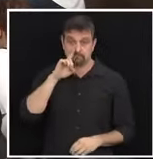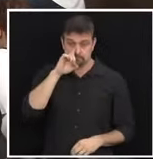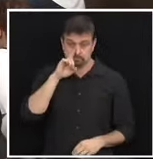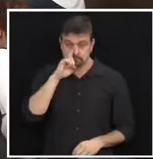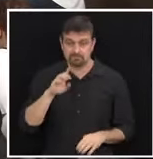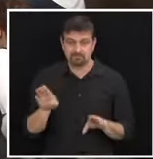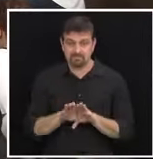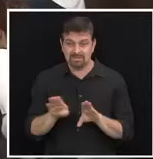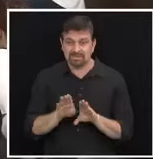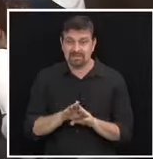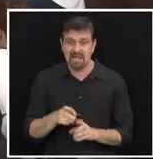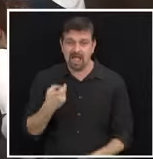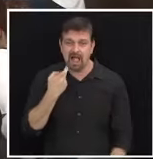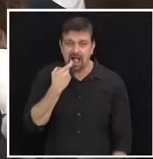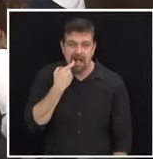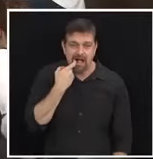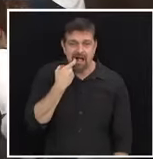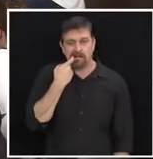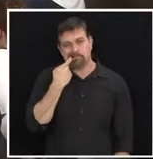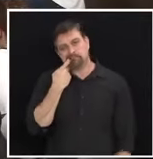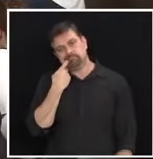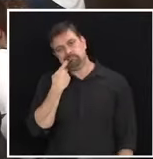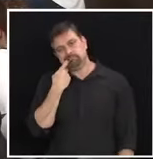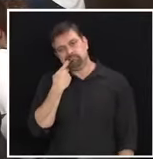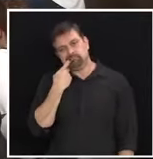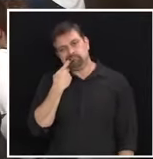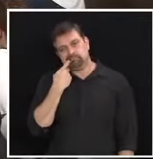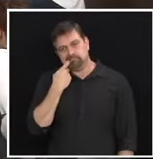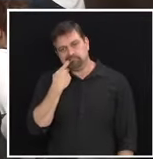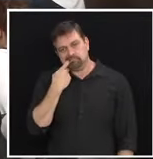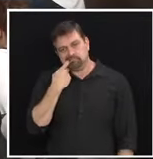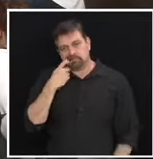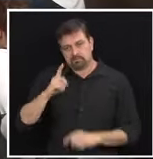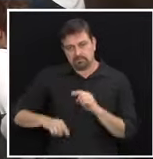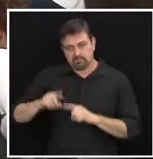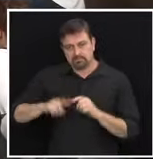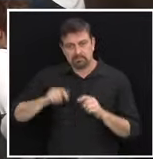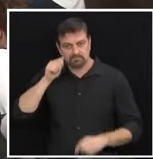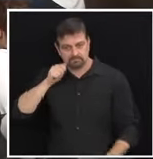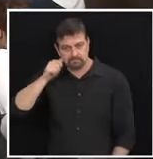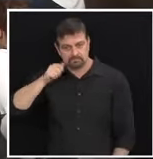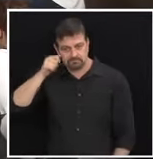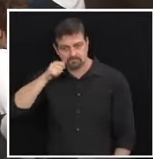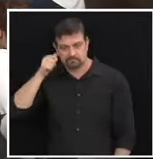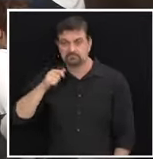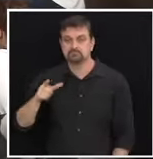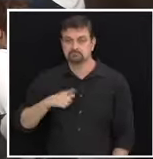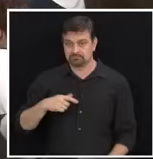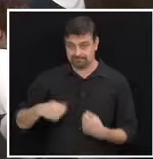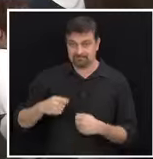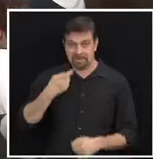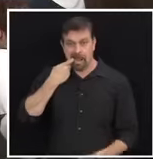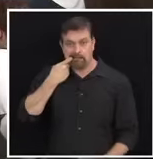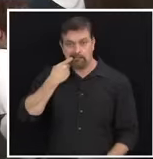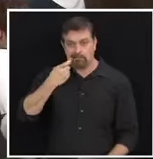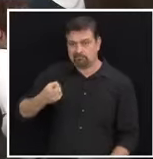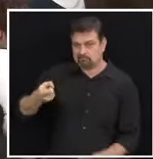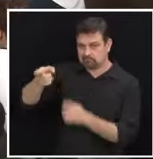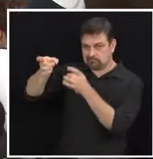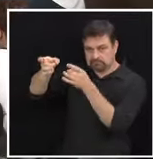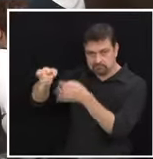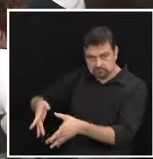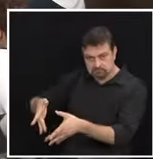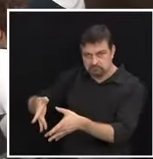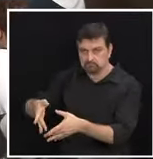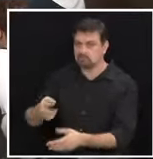coisa é o aspirador que você utiliza na boca. Isso tem que ser descartável, tem que ser